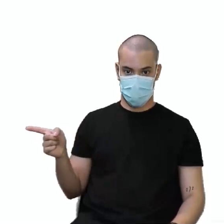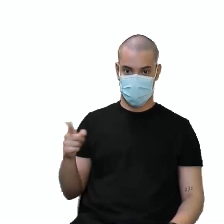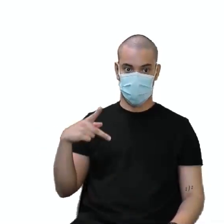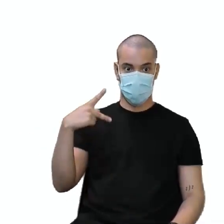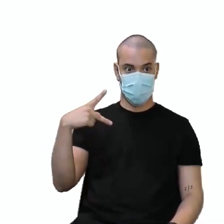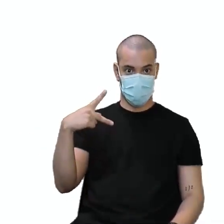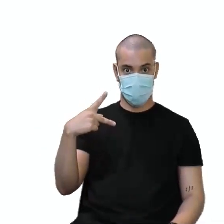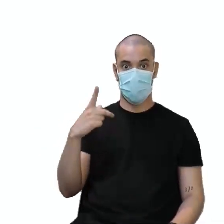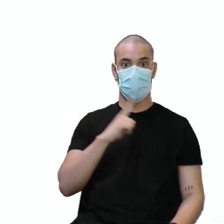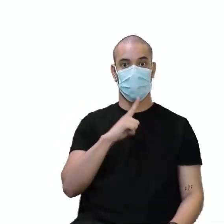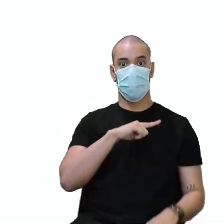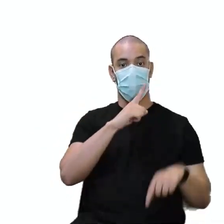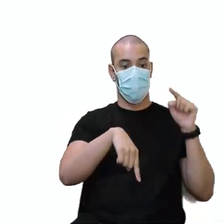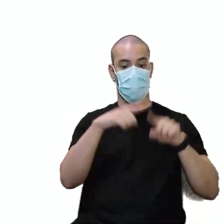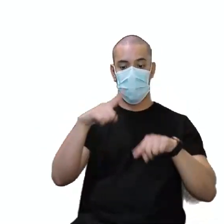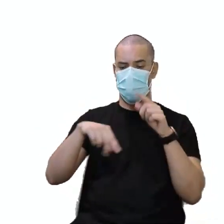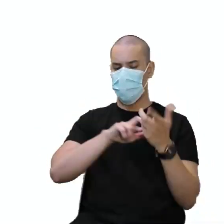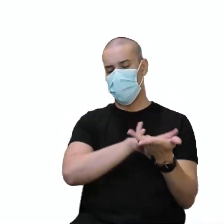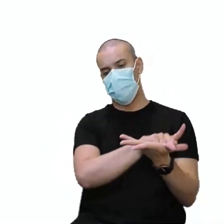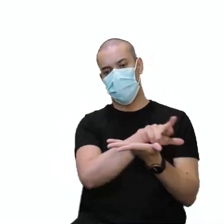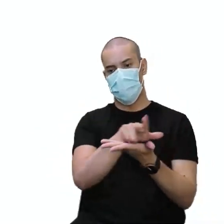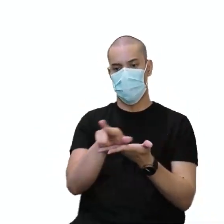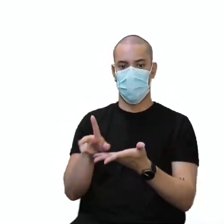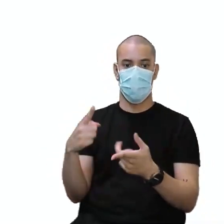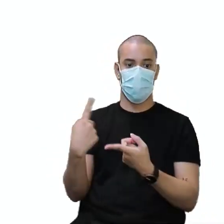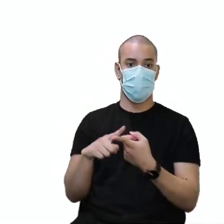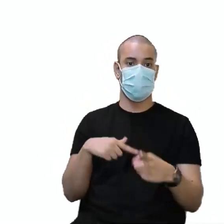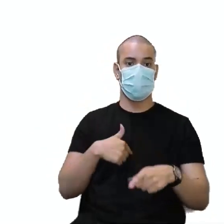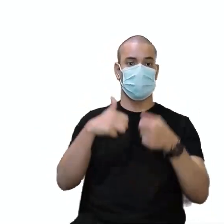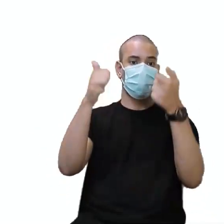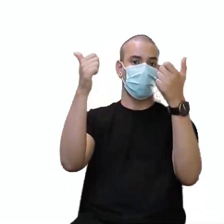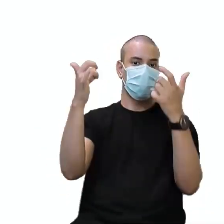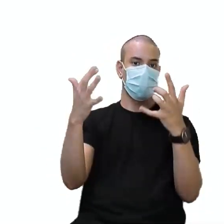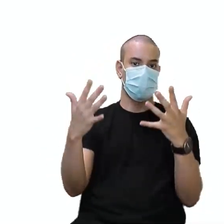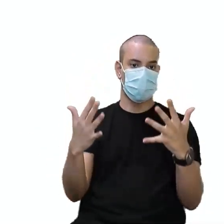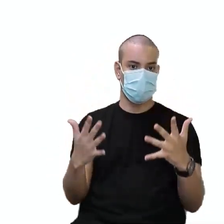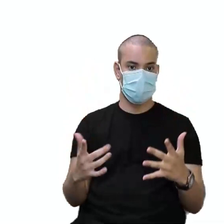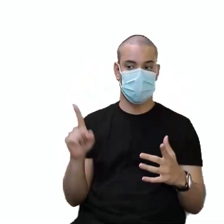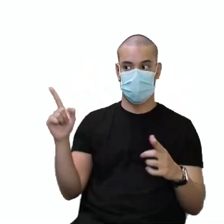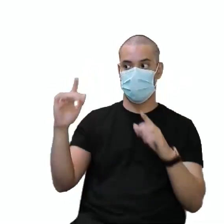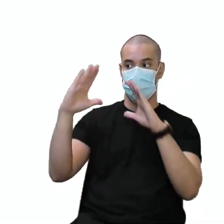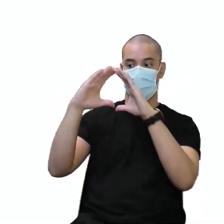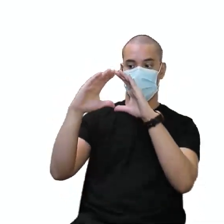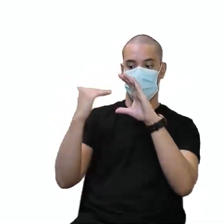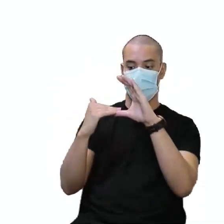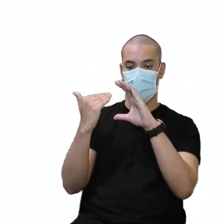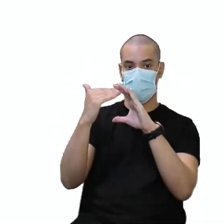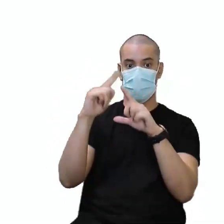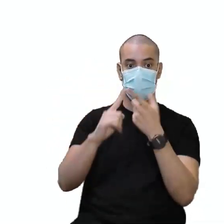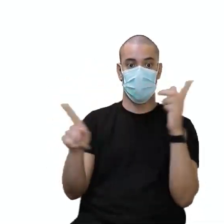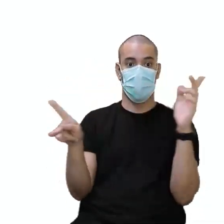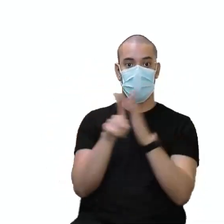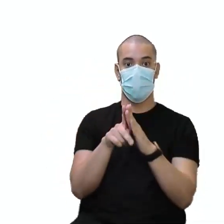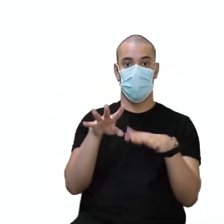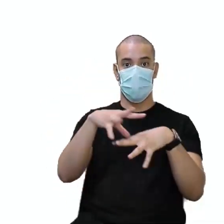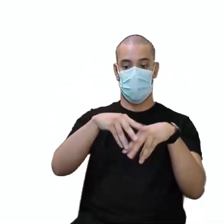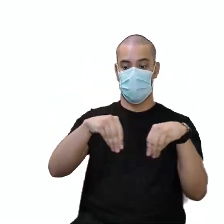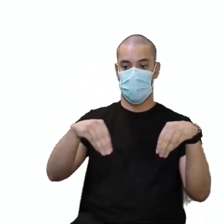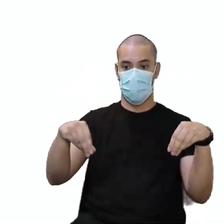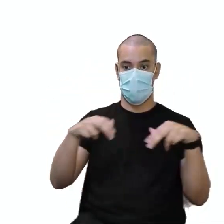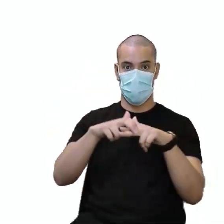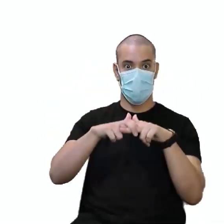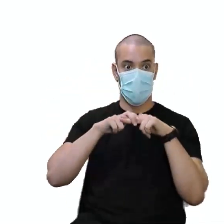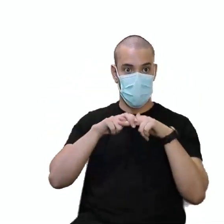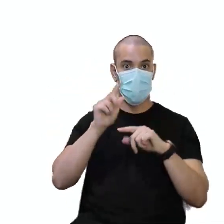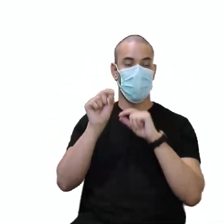tem uma grande variedade. Aqui a gente está falando de uma cadeia, né, representada na forma de pirâmide, mas no ambiente terrestre. Então,